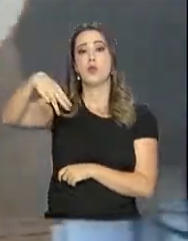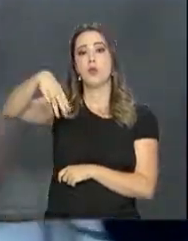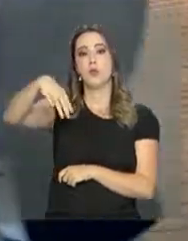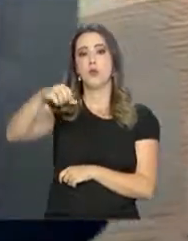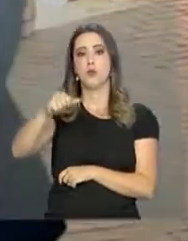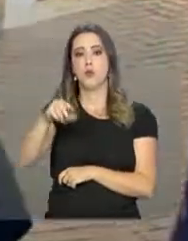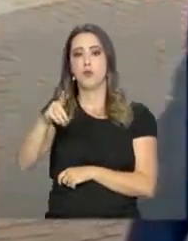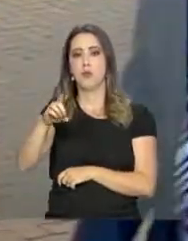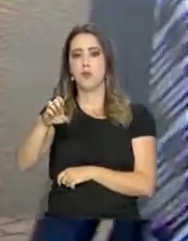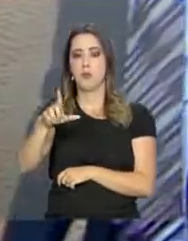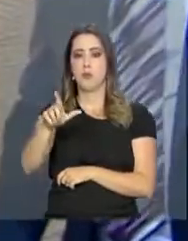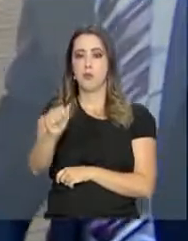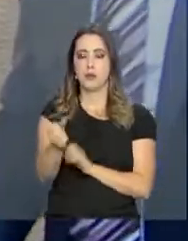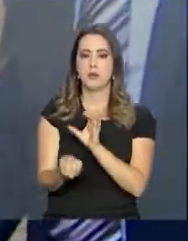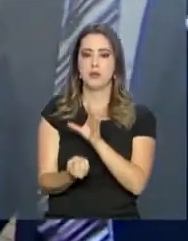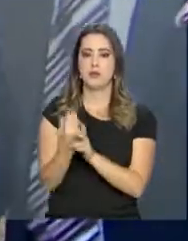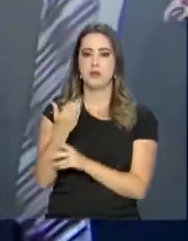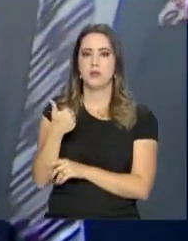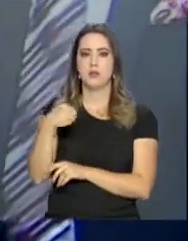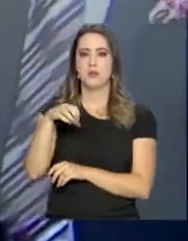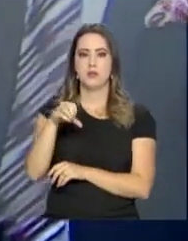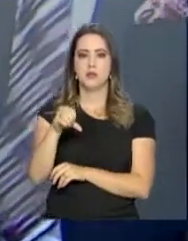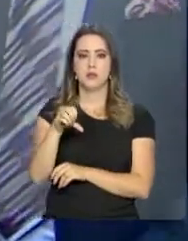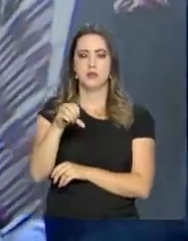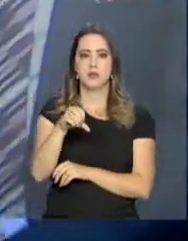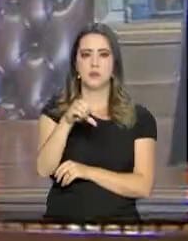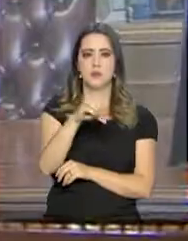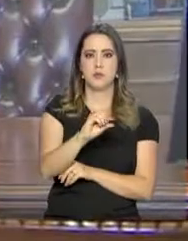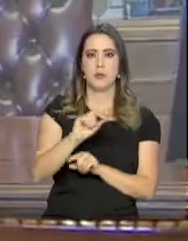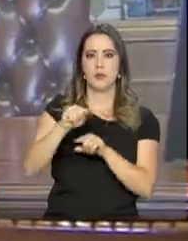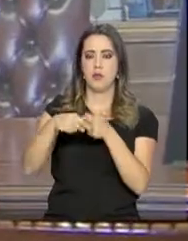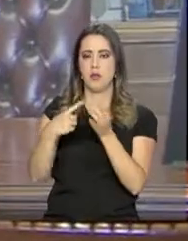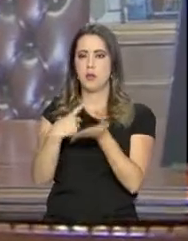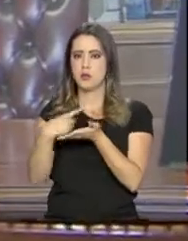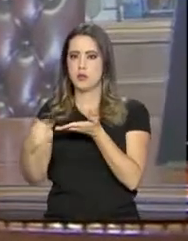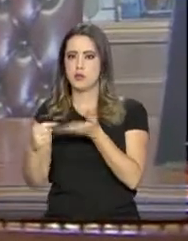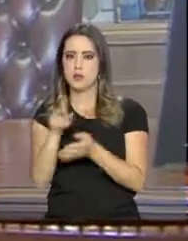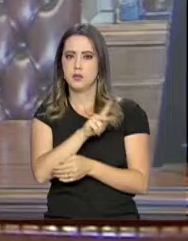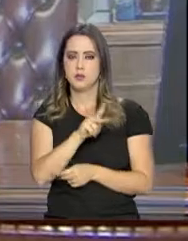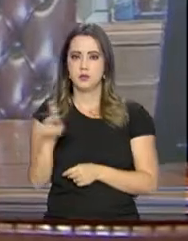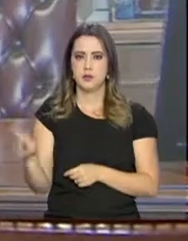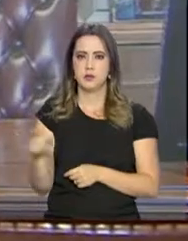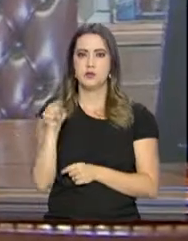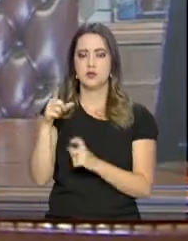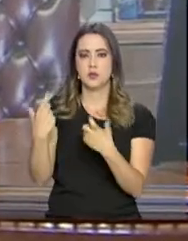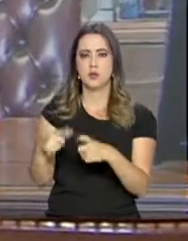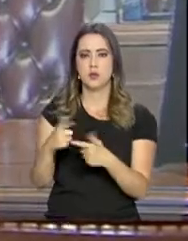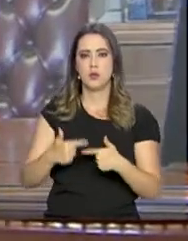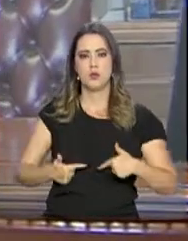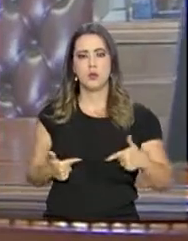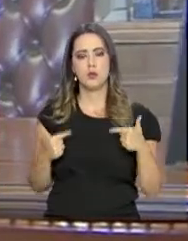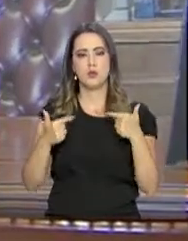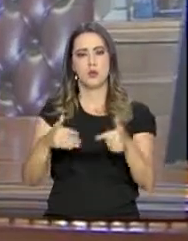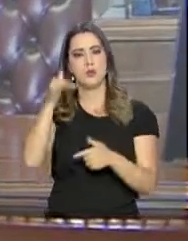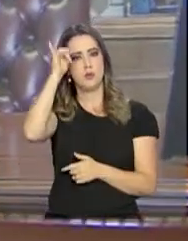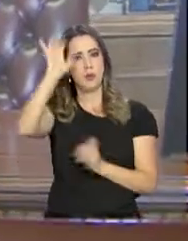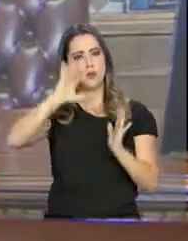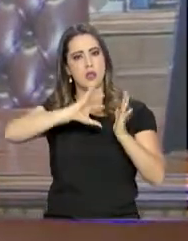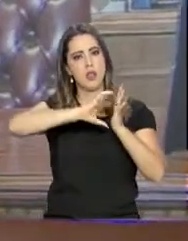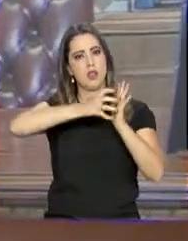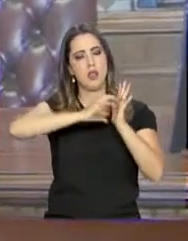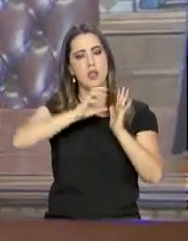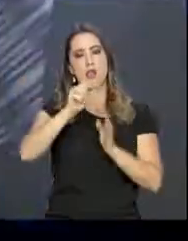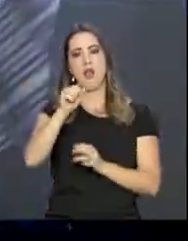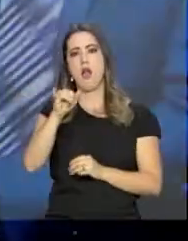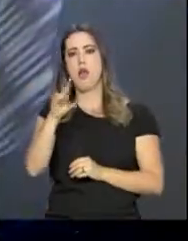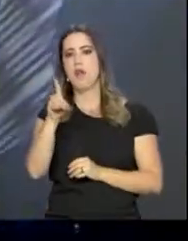em 1999, após Mandela deixar a presidência da África do Sul, a Fundação se dedicou à luta contra a AIDS e à construção